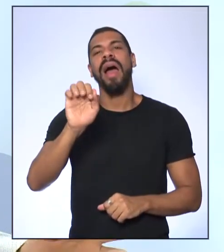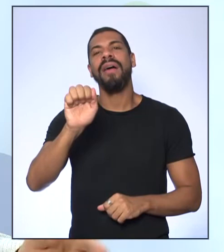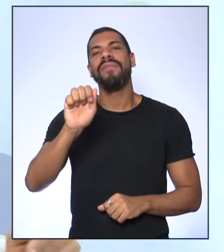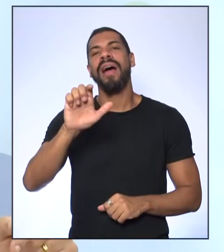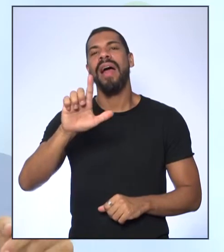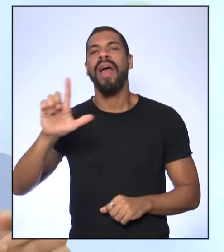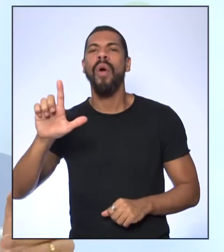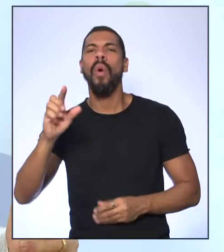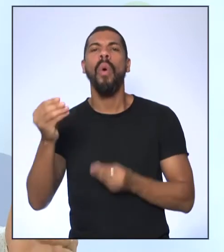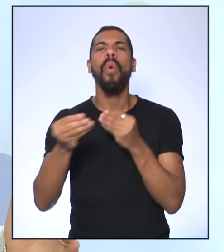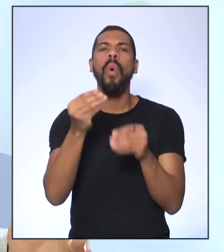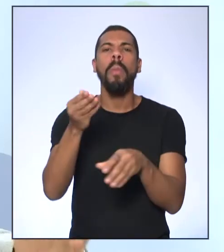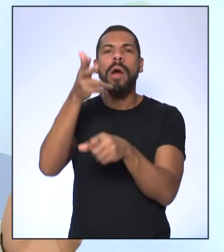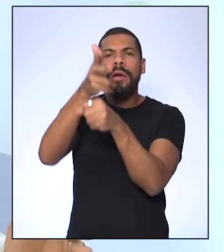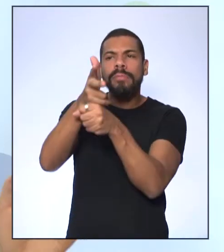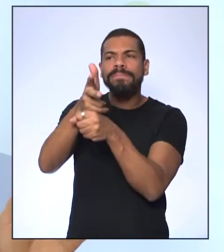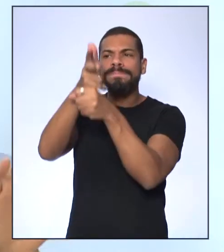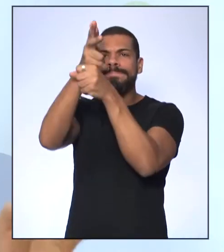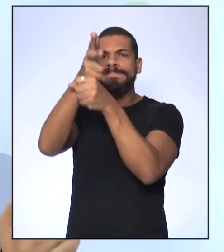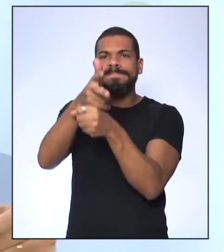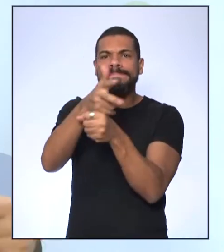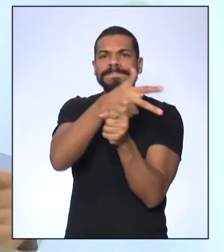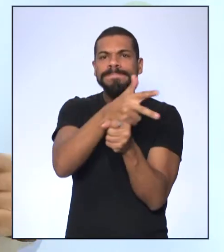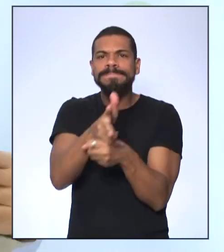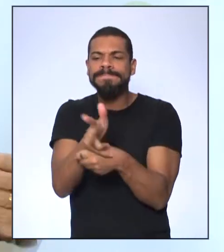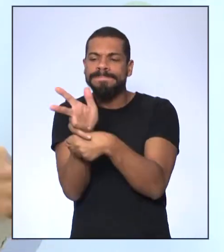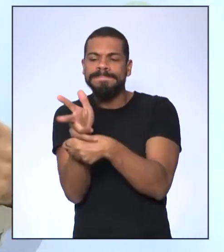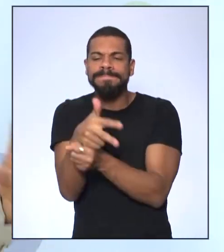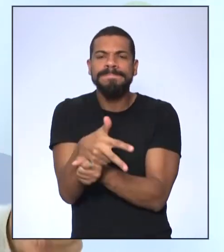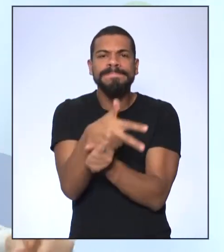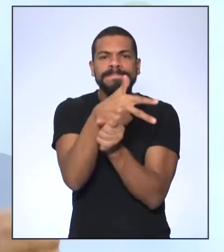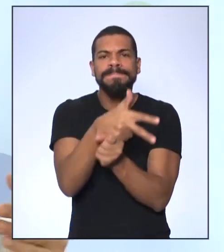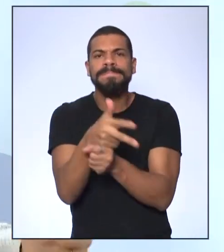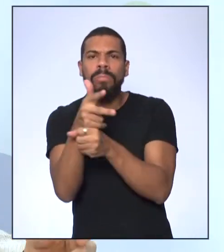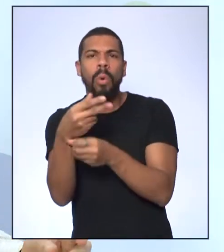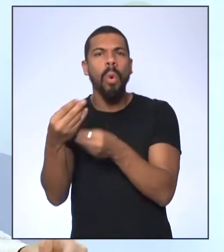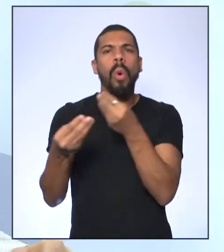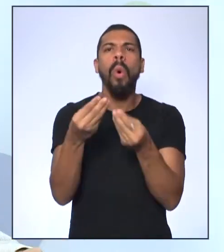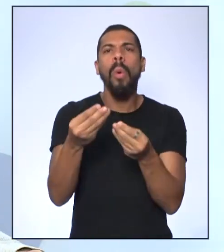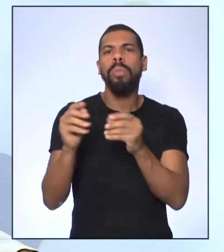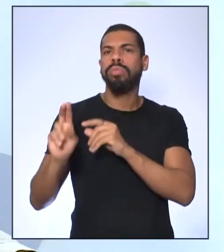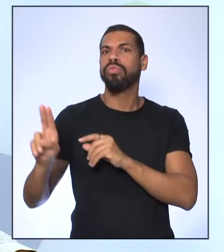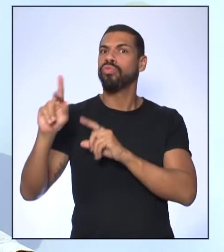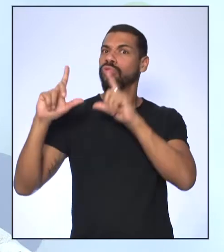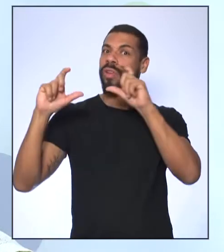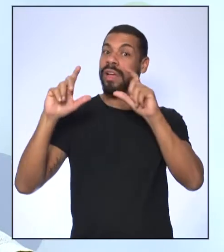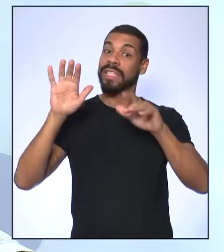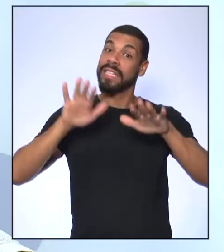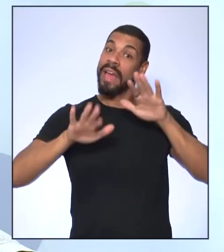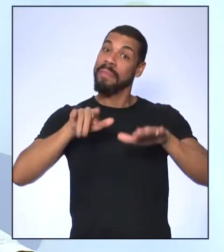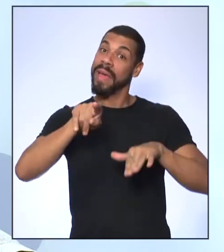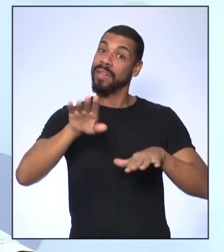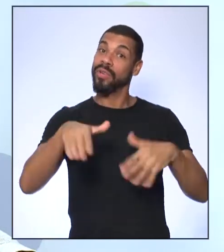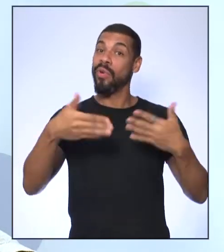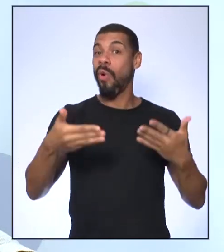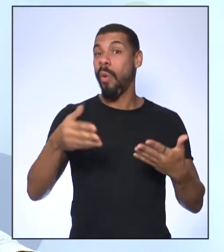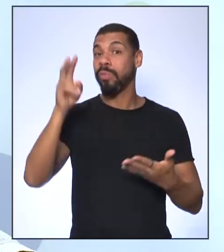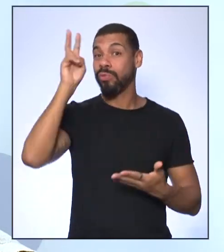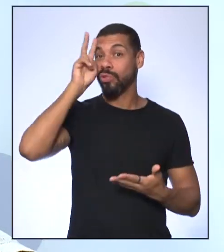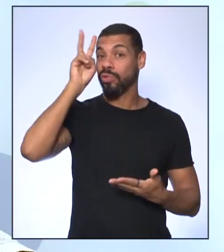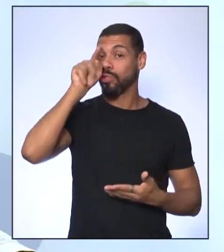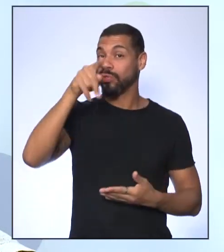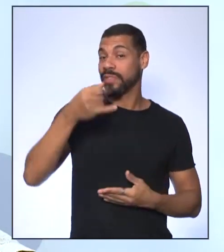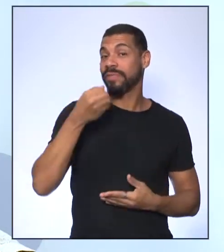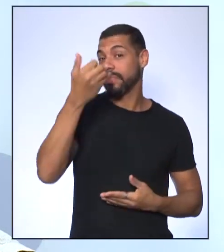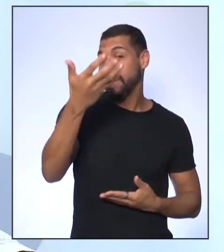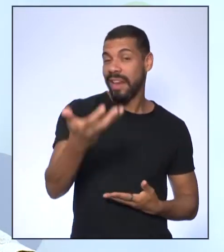da câmera, qual que é a melhor posição para a câmera para se filmar e fotografar. Isso depende da forma que eu vou contar a história. Às vezes a